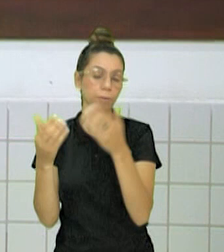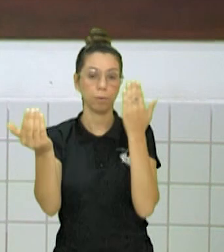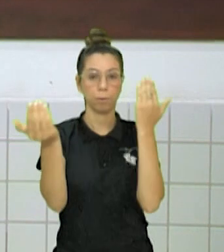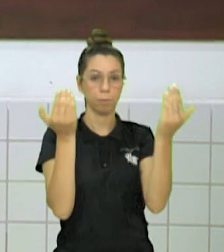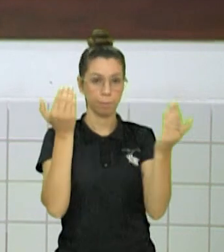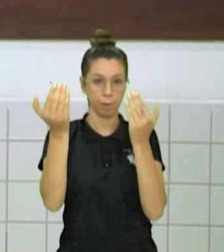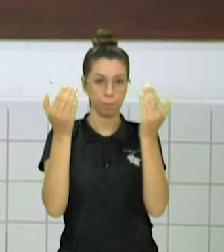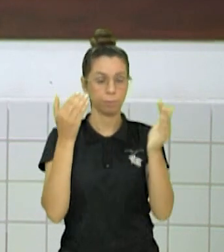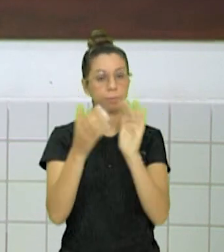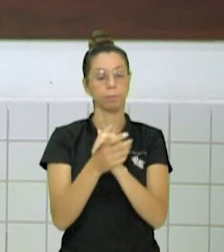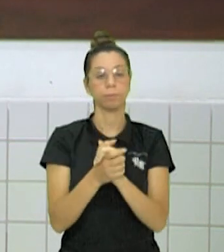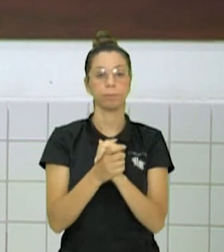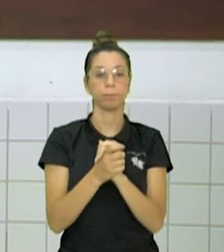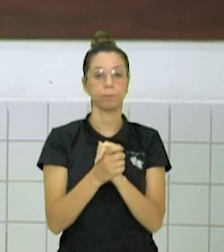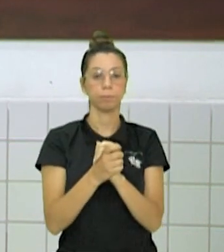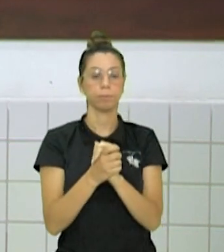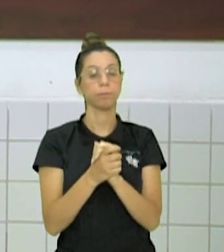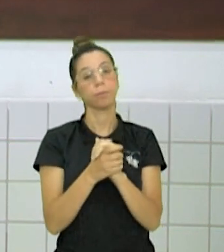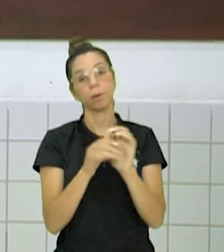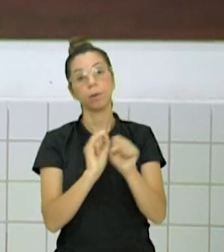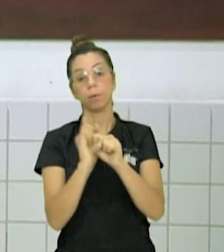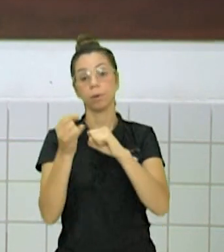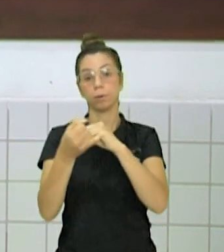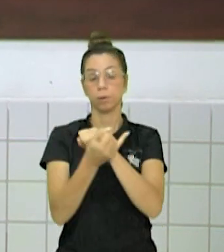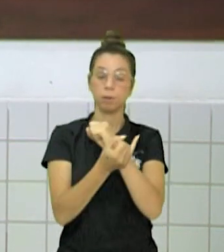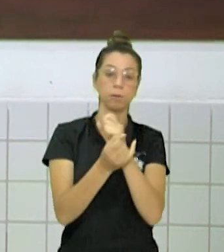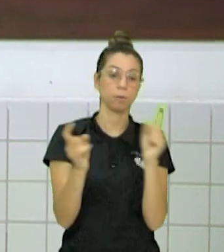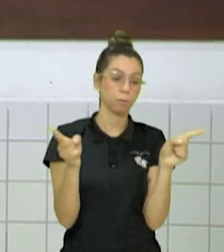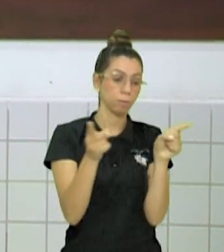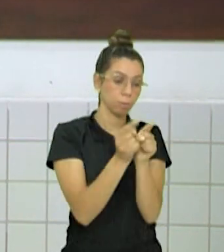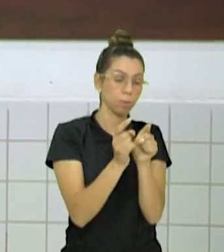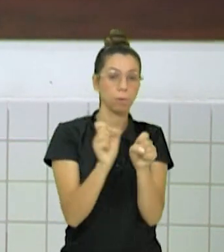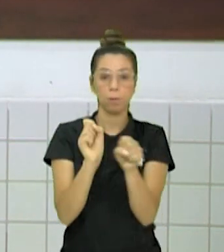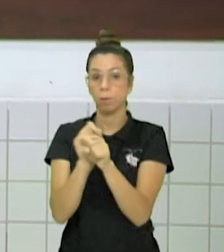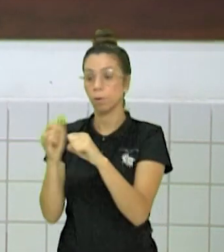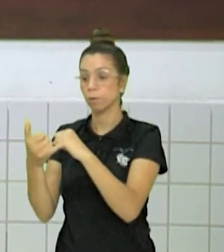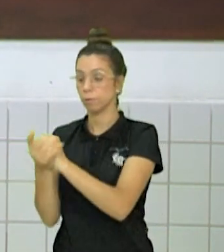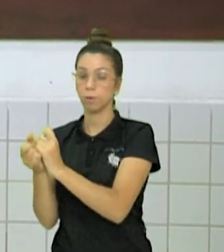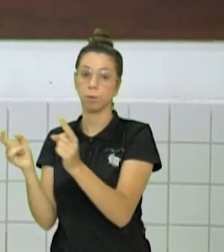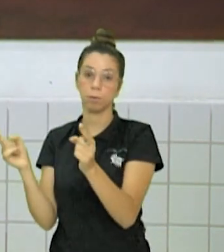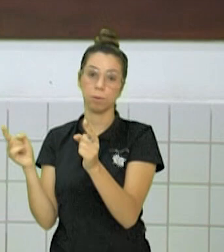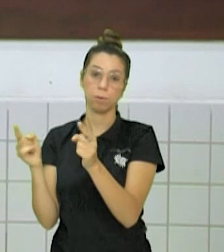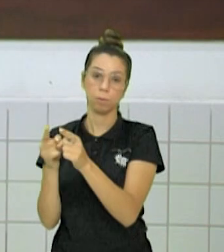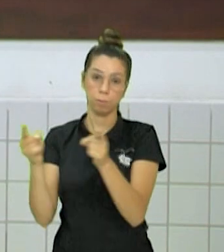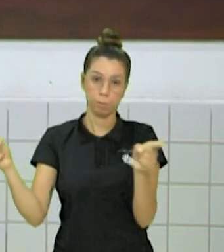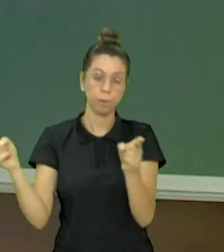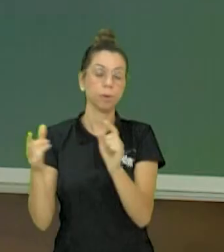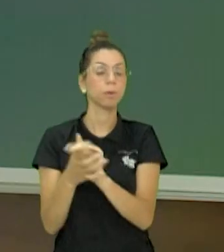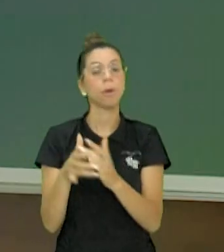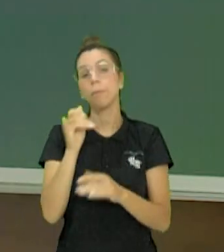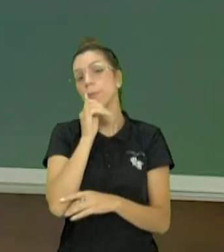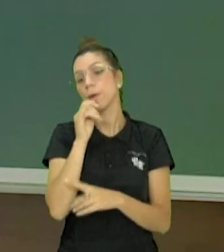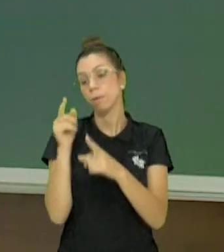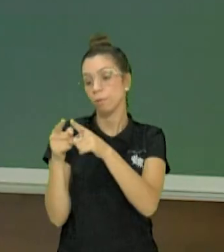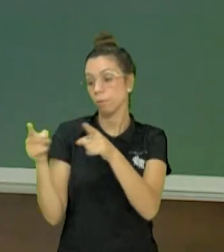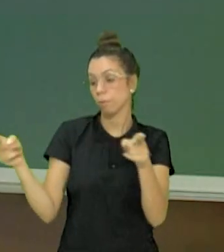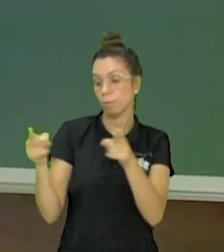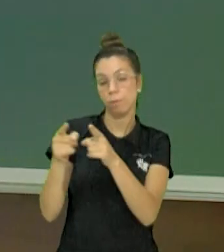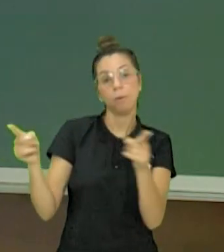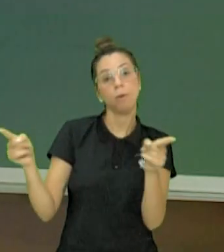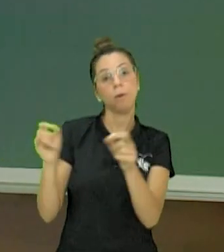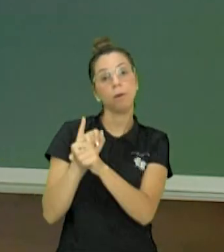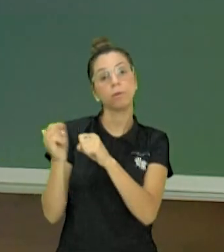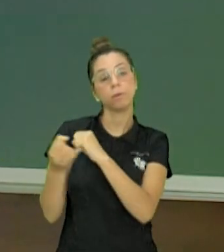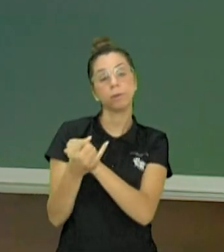comparativos de superioridade com adjetivos compridos e os adjetivos curtos. Quando você tem um adjetivo comprido, um adjetivo